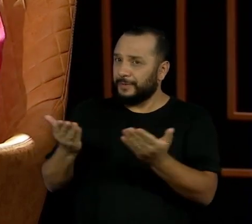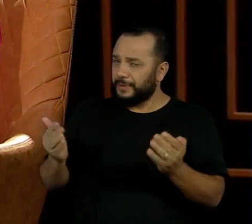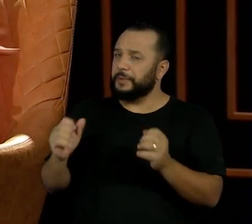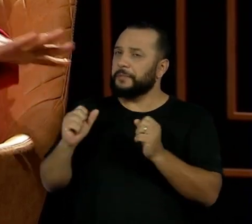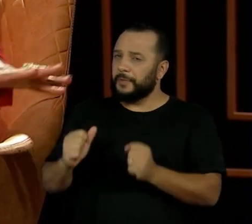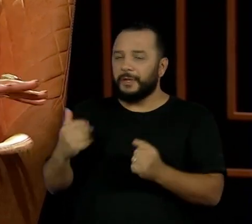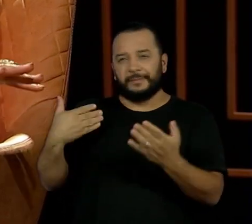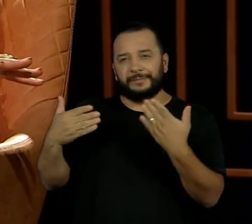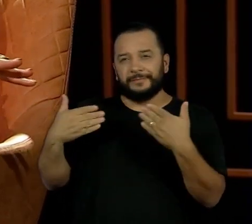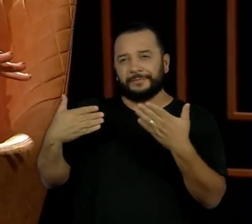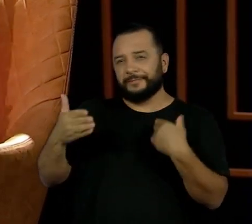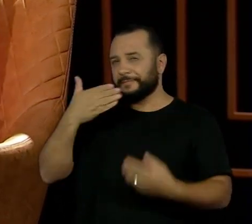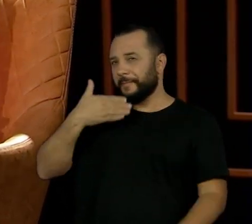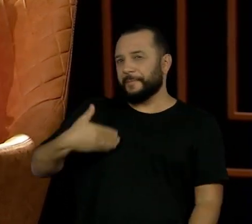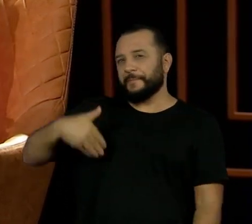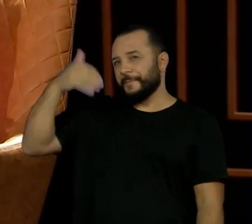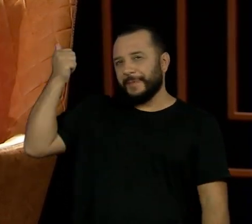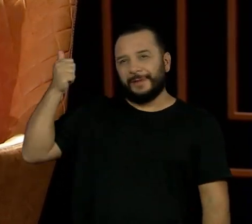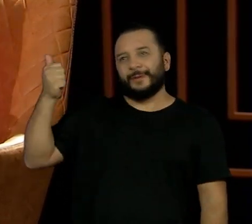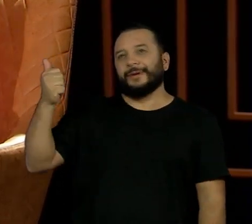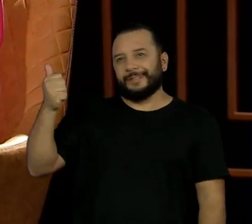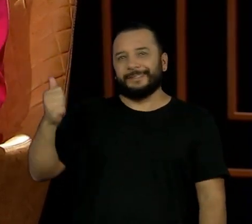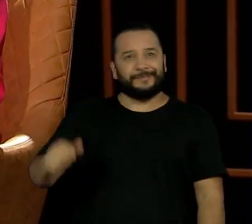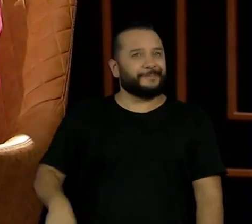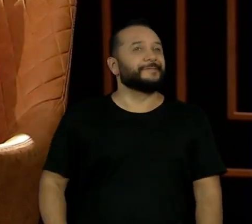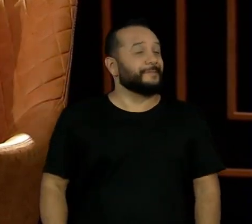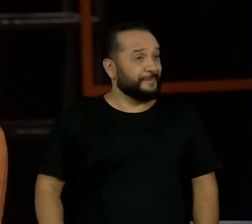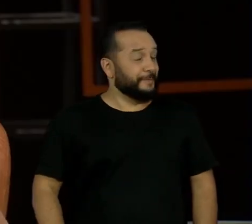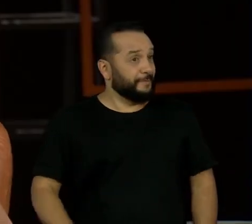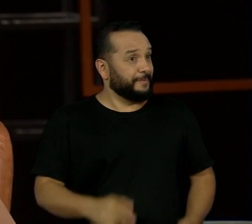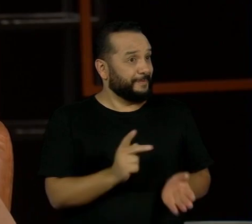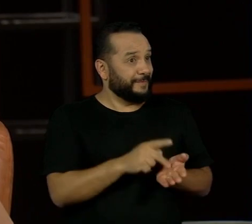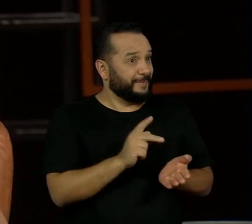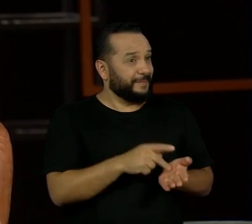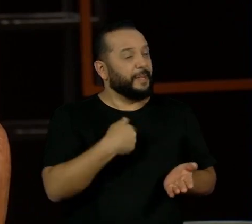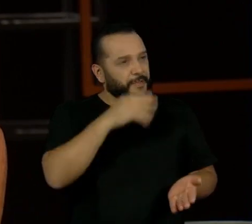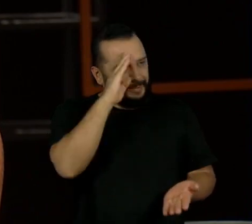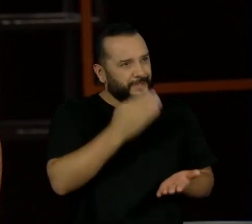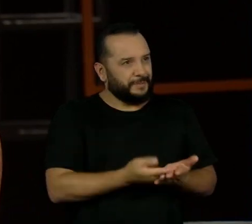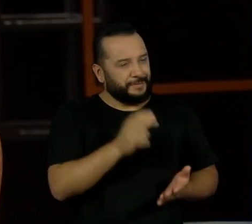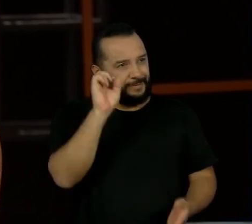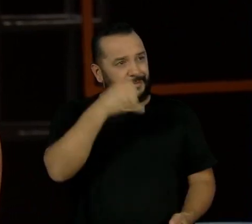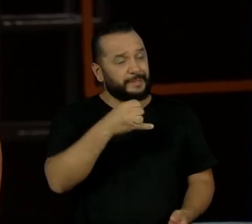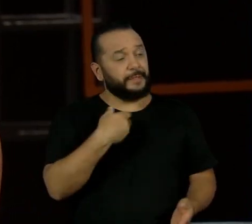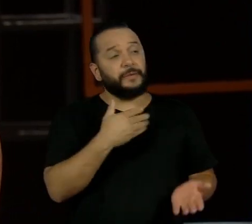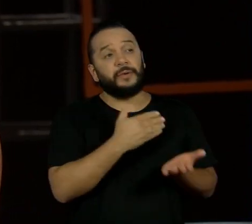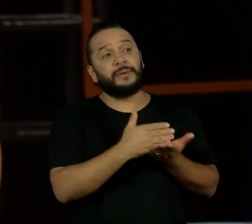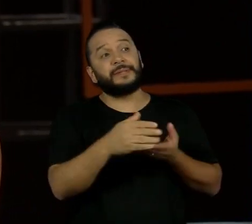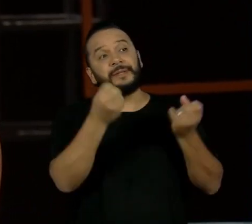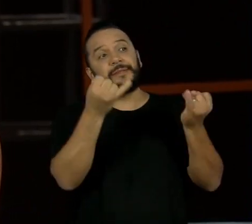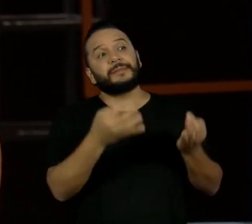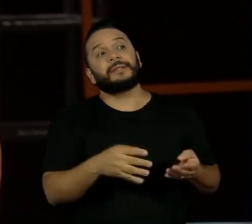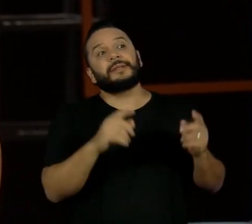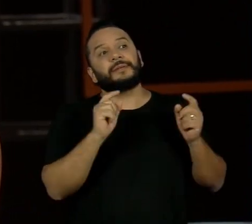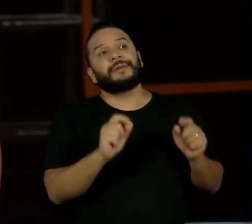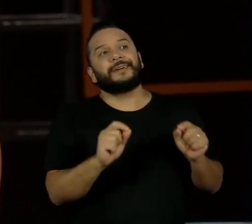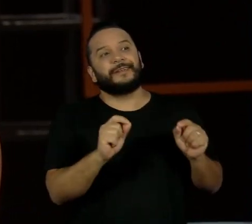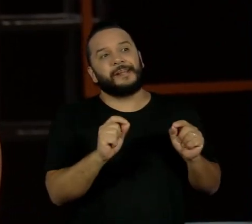gente ter a melhor conversa de todos os tempos. Opa, será sem dúvida nenhuma. Vamos começar falando da